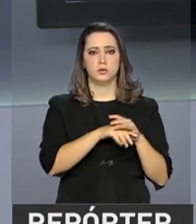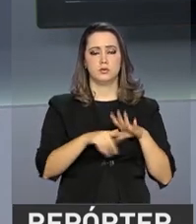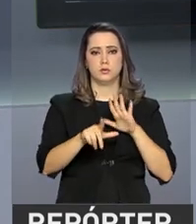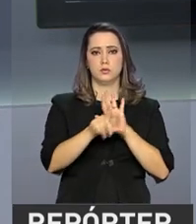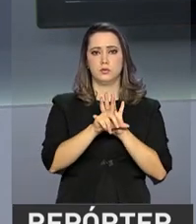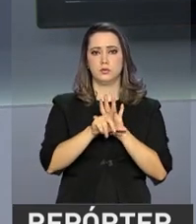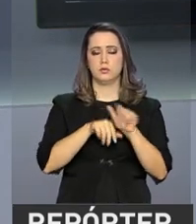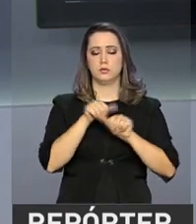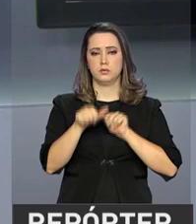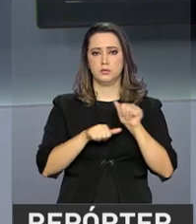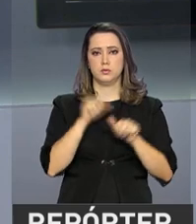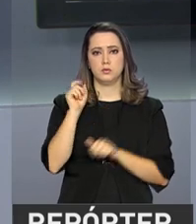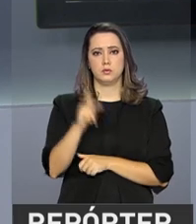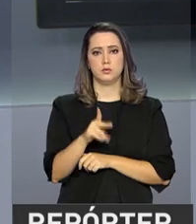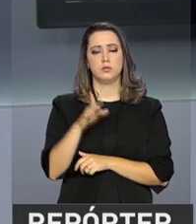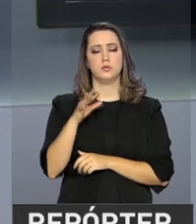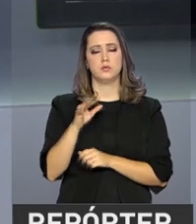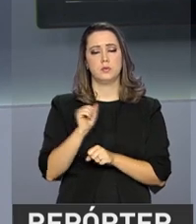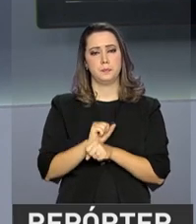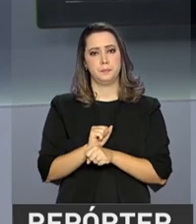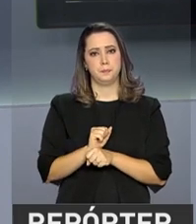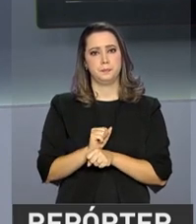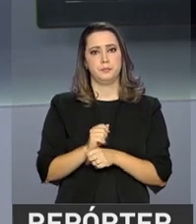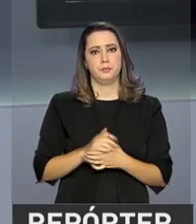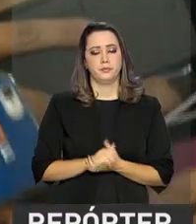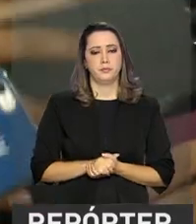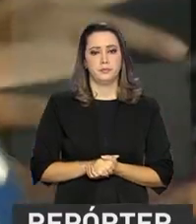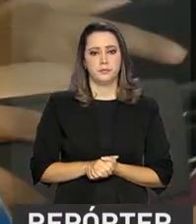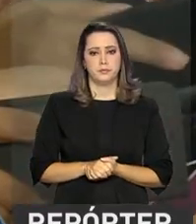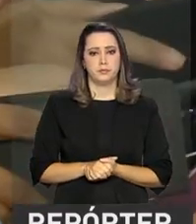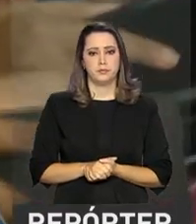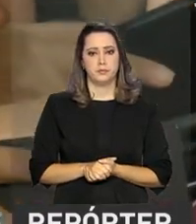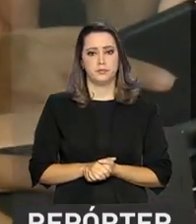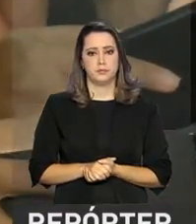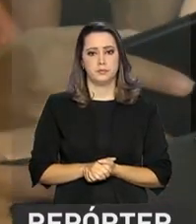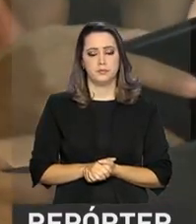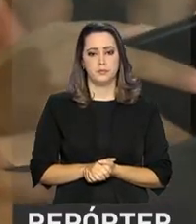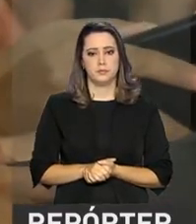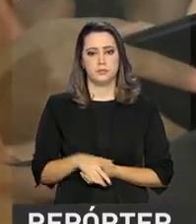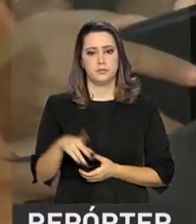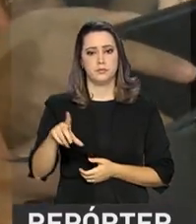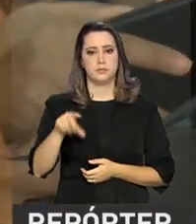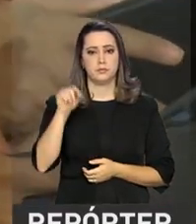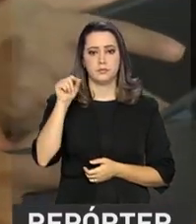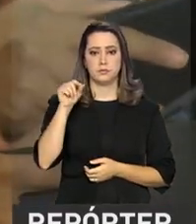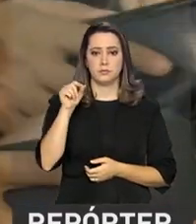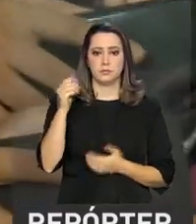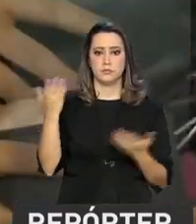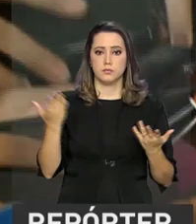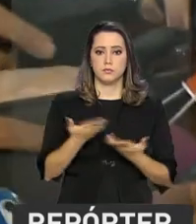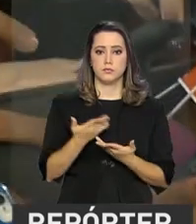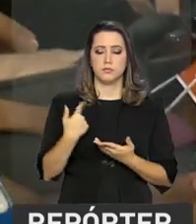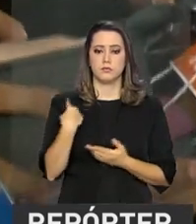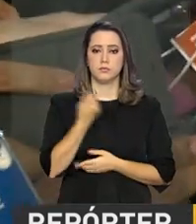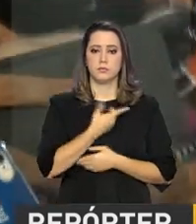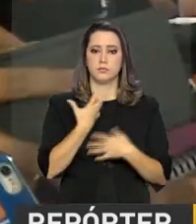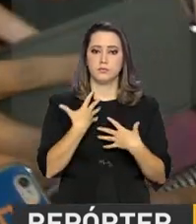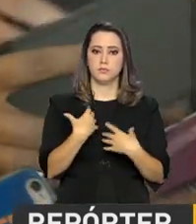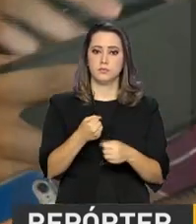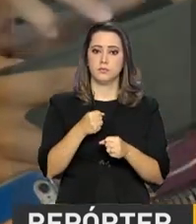reforma da previdência será adiada foi definido e vamos de